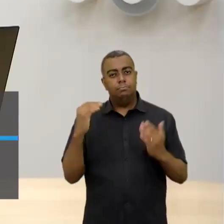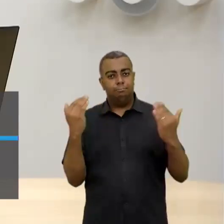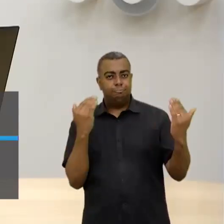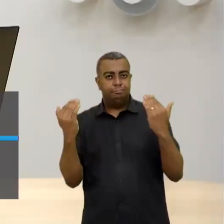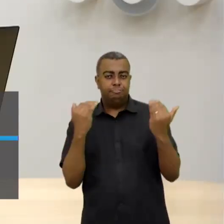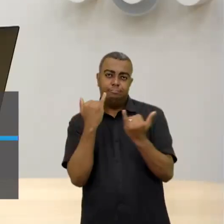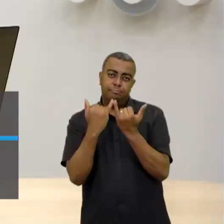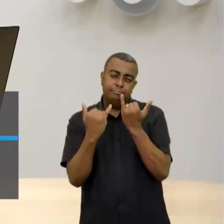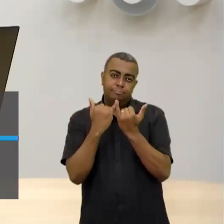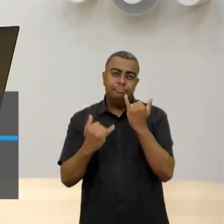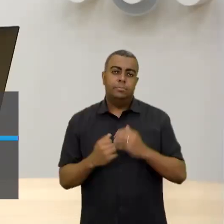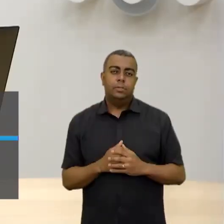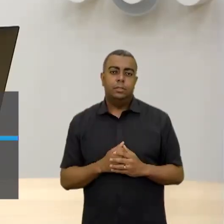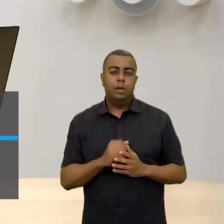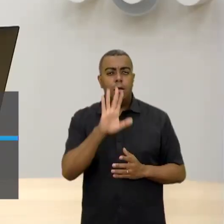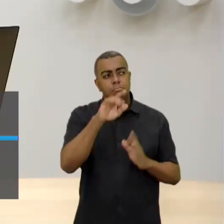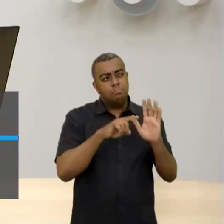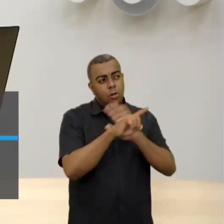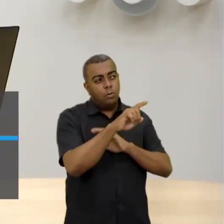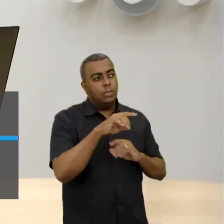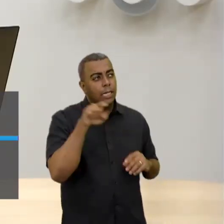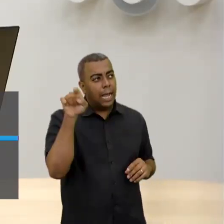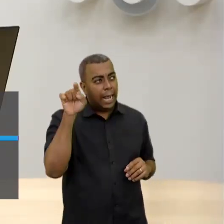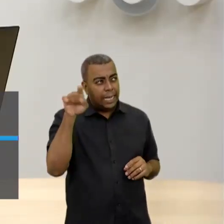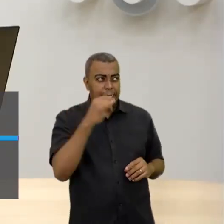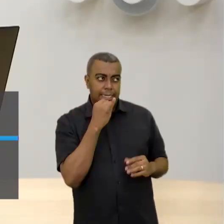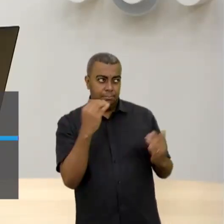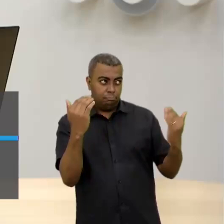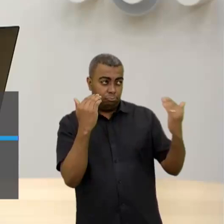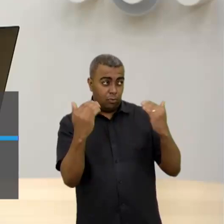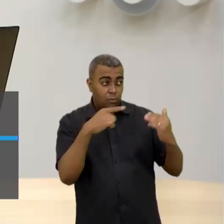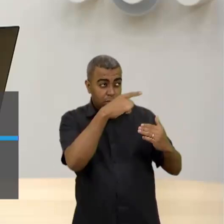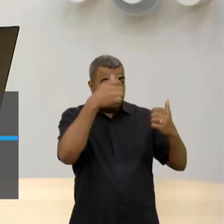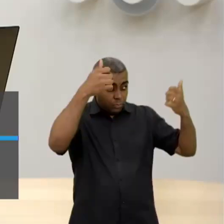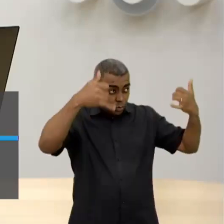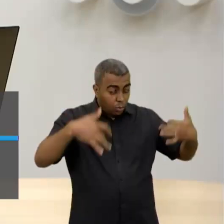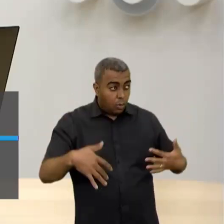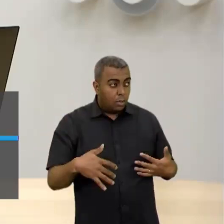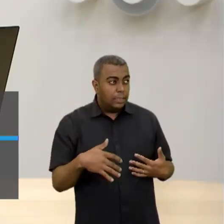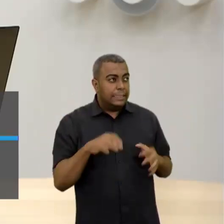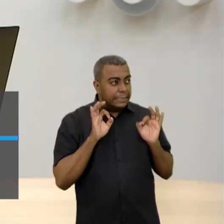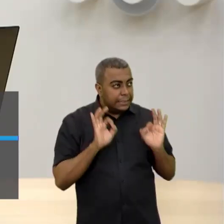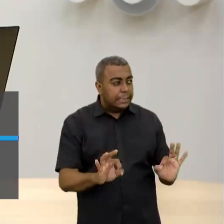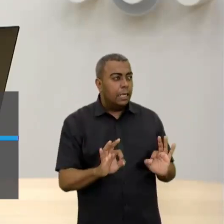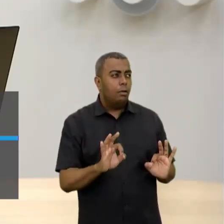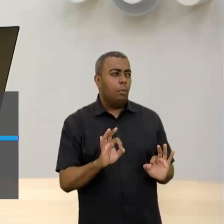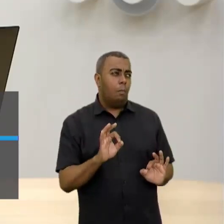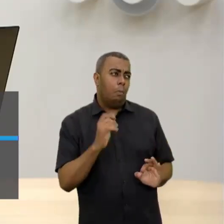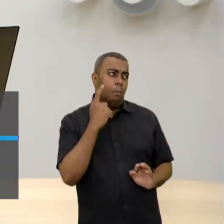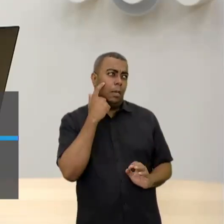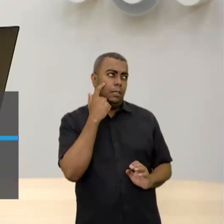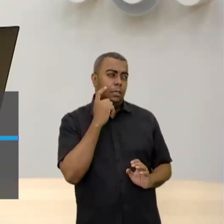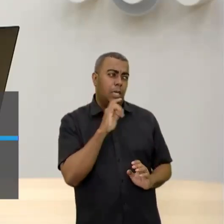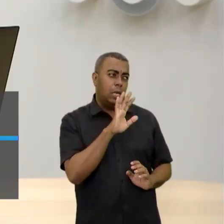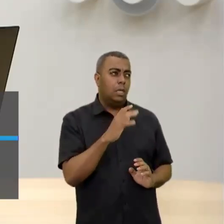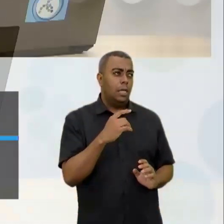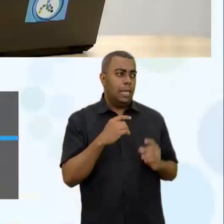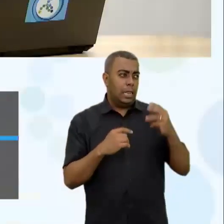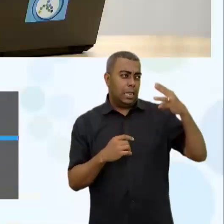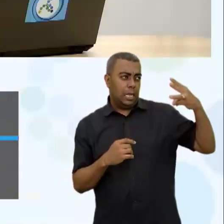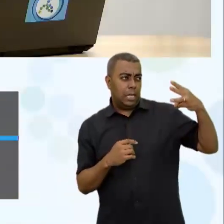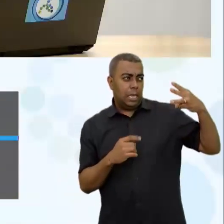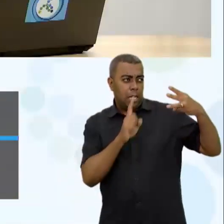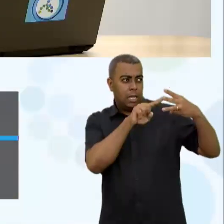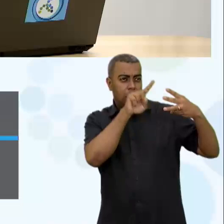Viviane, será que a gente pode concluir que, neste exemplo, o correto mesmo seria eu pensar que do